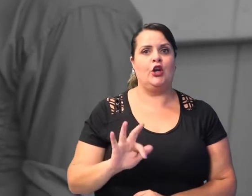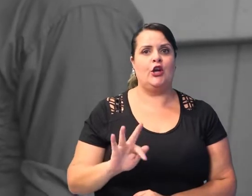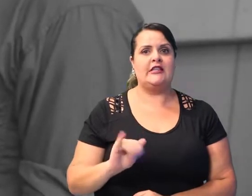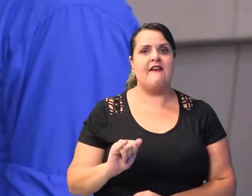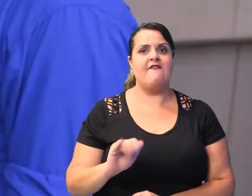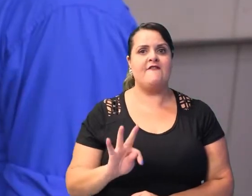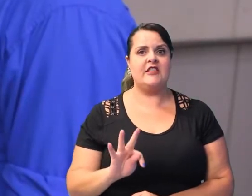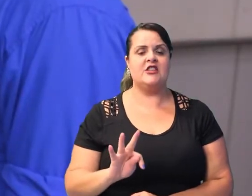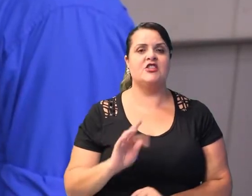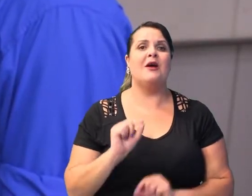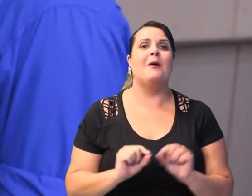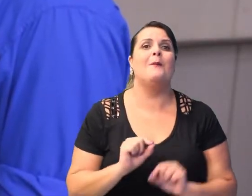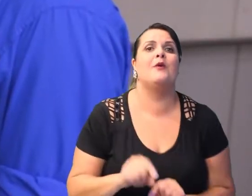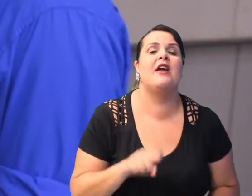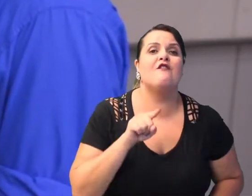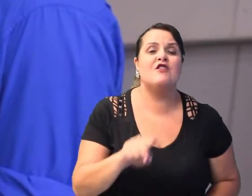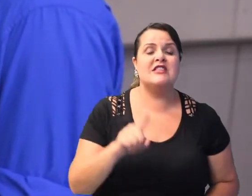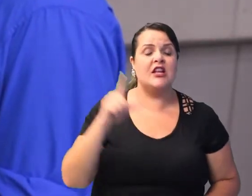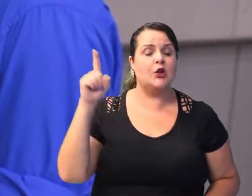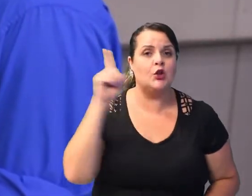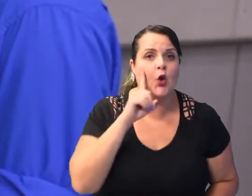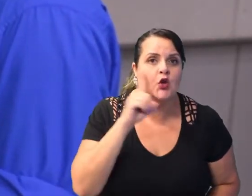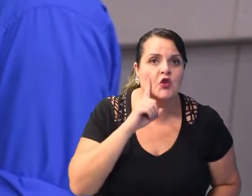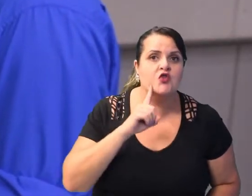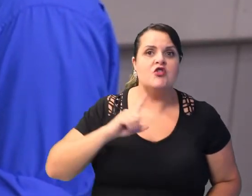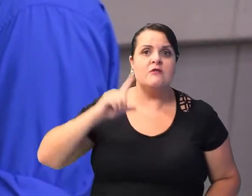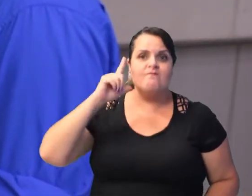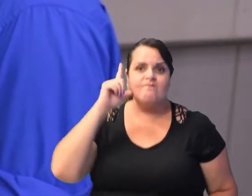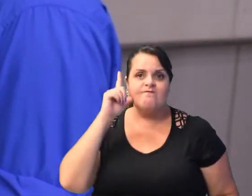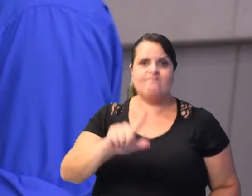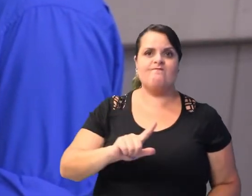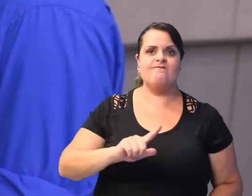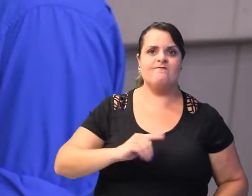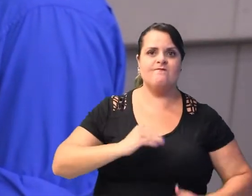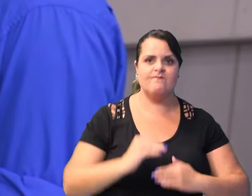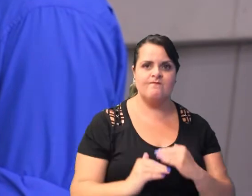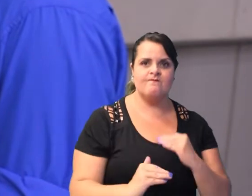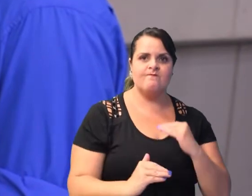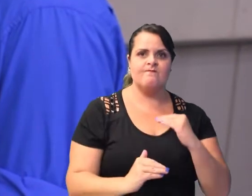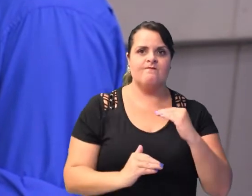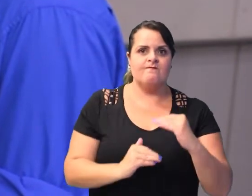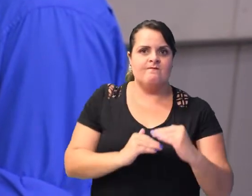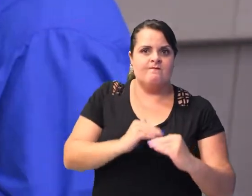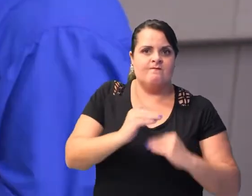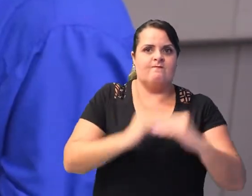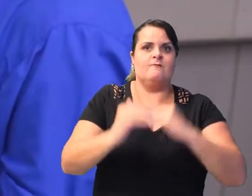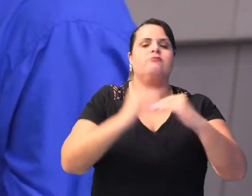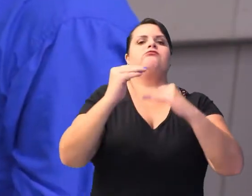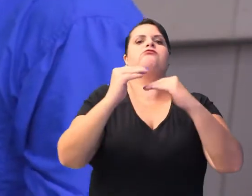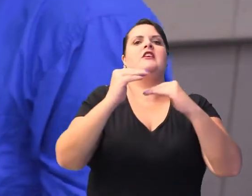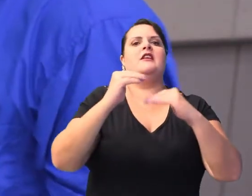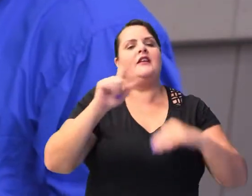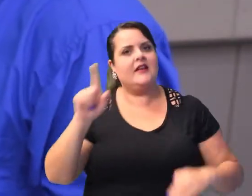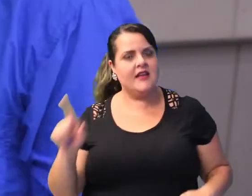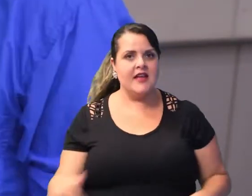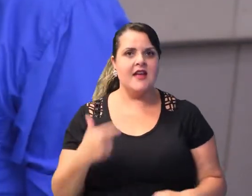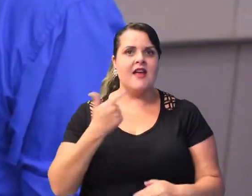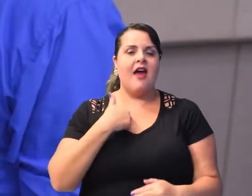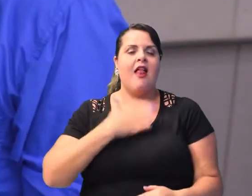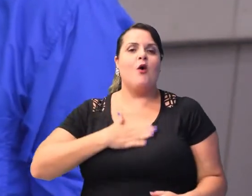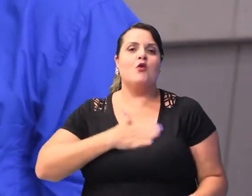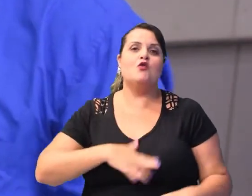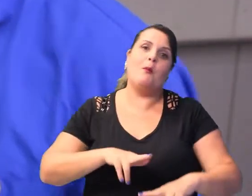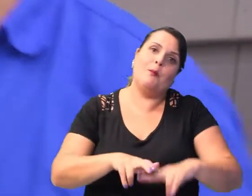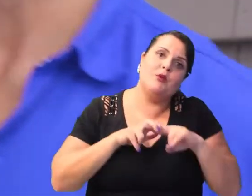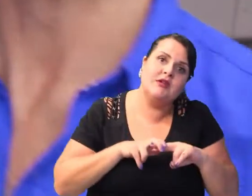verdade é que se espera a cada dia assim sabe todo dia só consegue fazer uma coisa nova sobre como identificar o primeiro